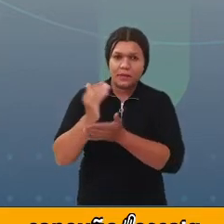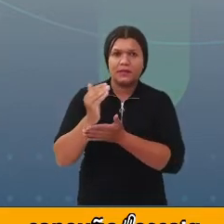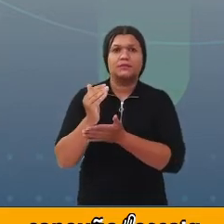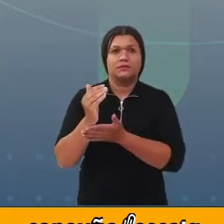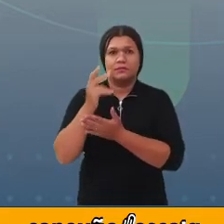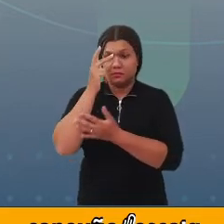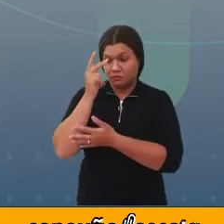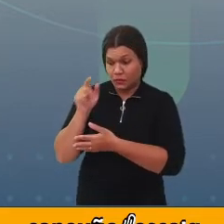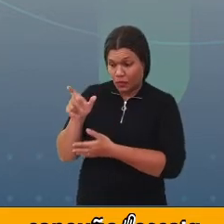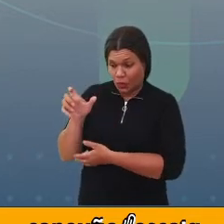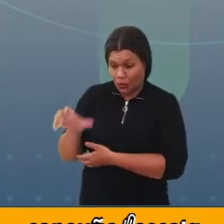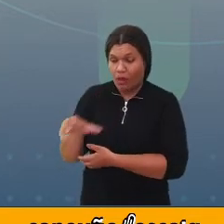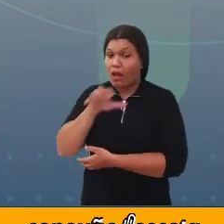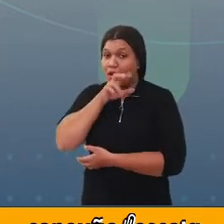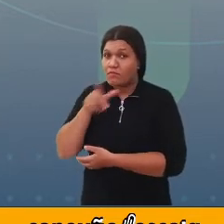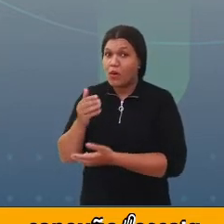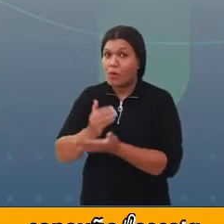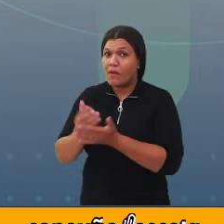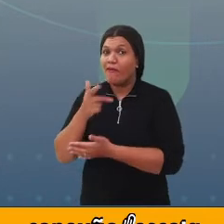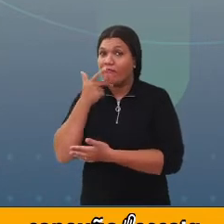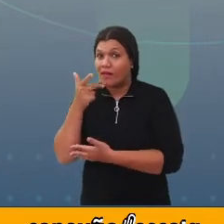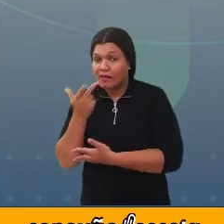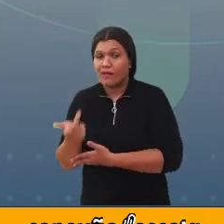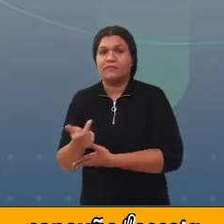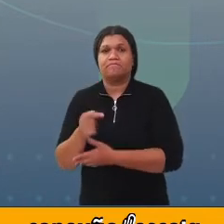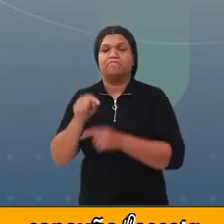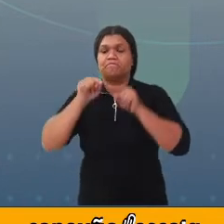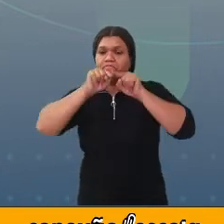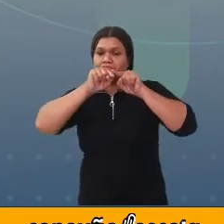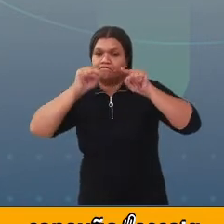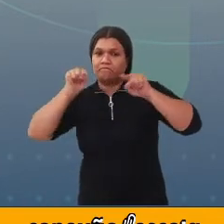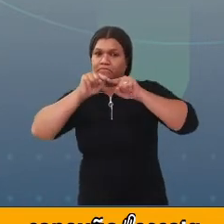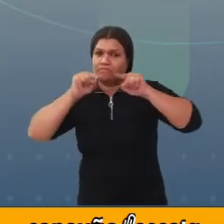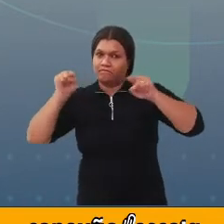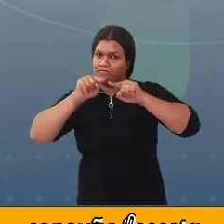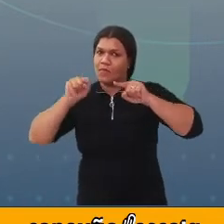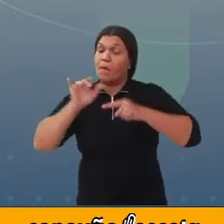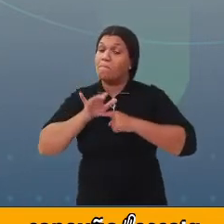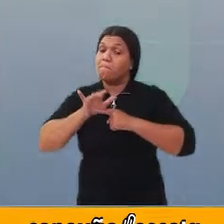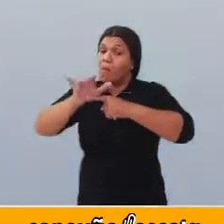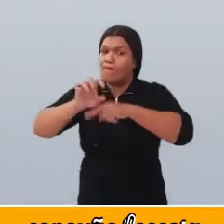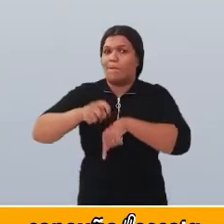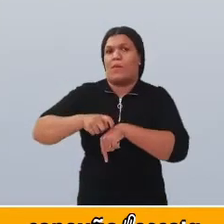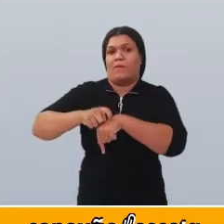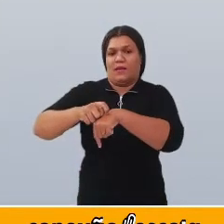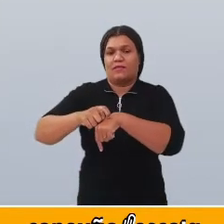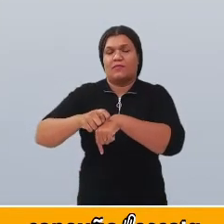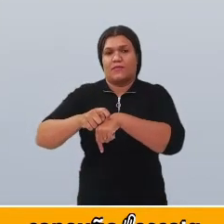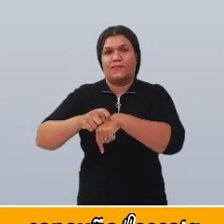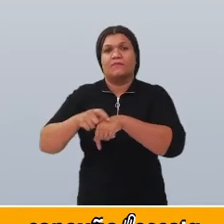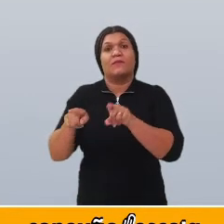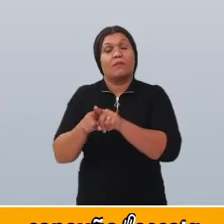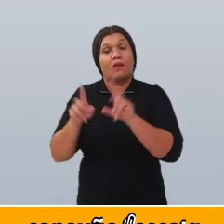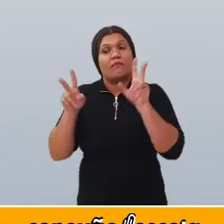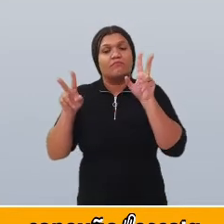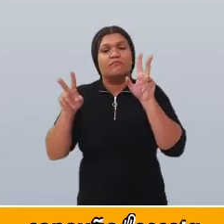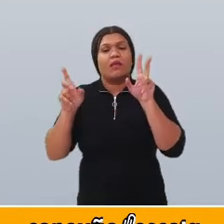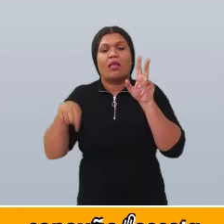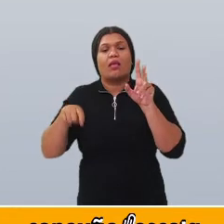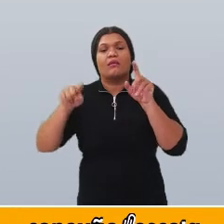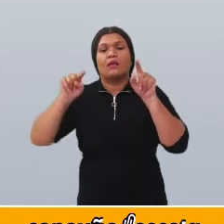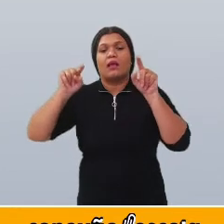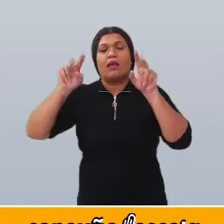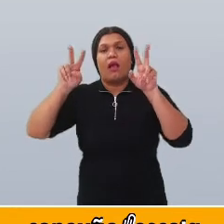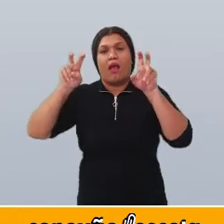dos personagens, o travessão, que demarca a fala, ou as aspas, porque nós podemos